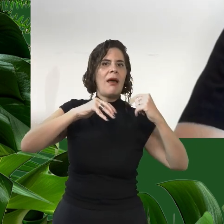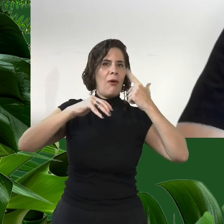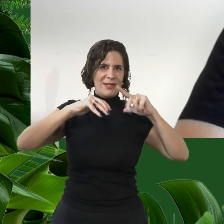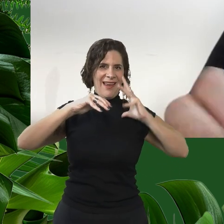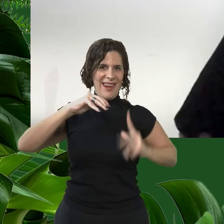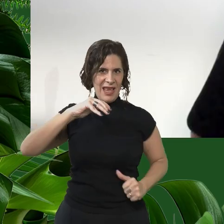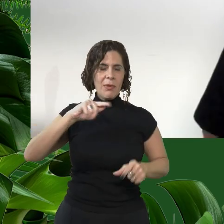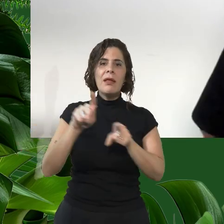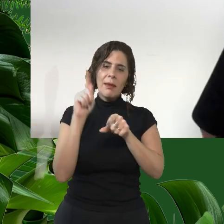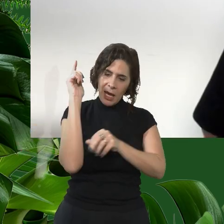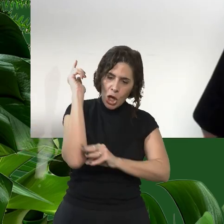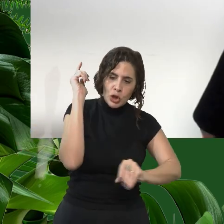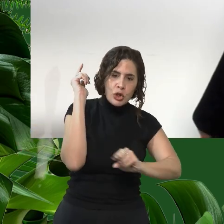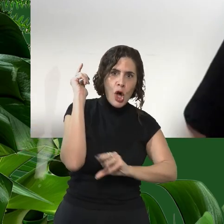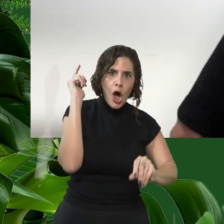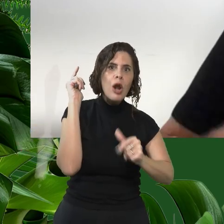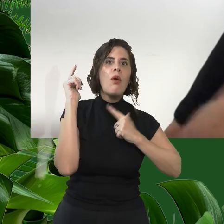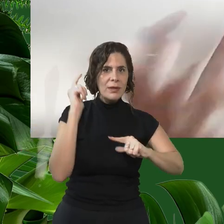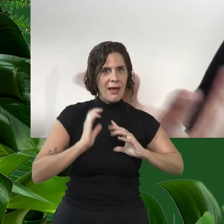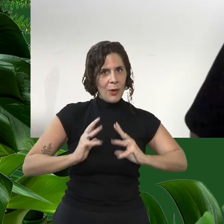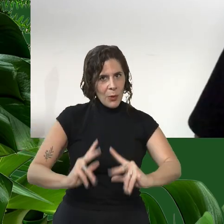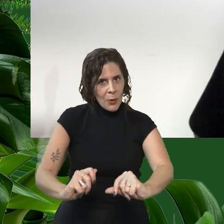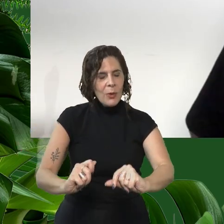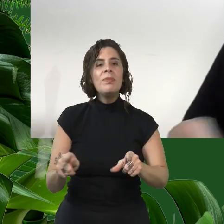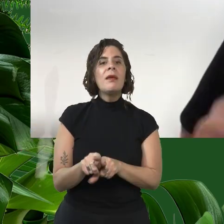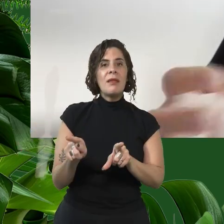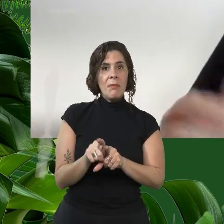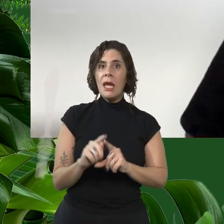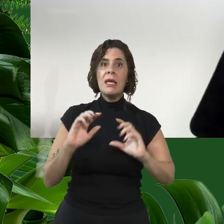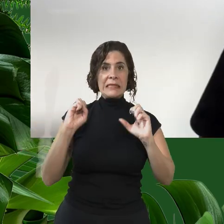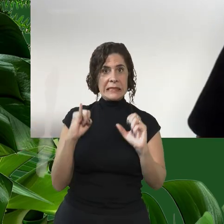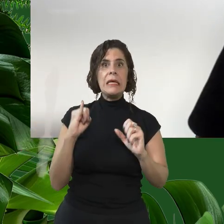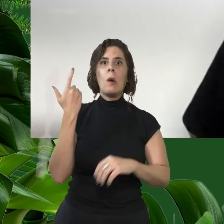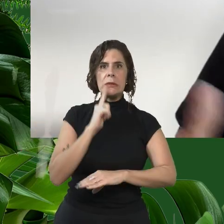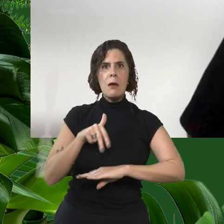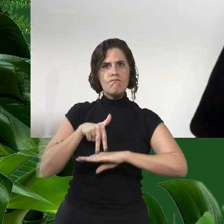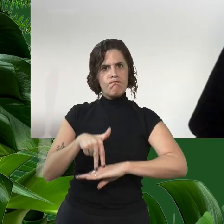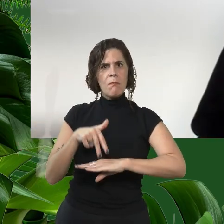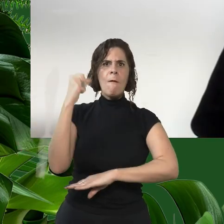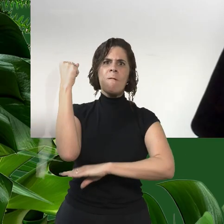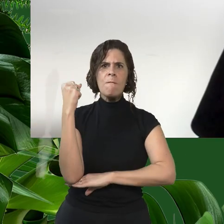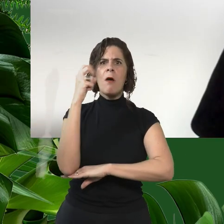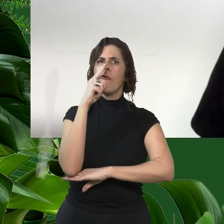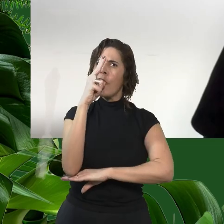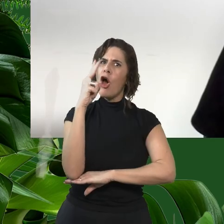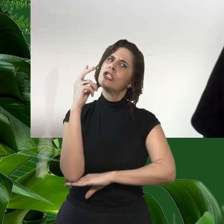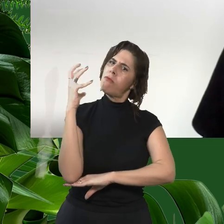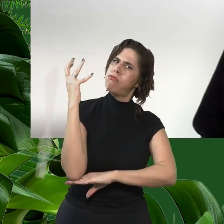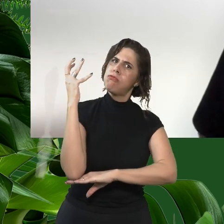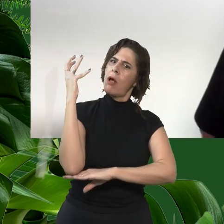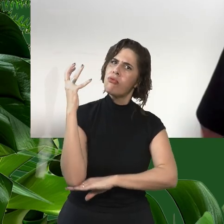a resiliência dos ecossistemas, né? Quanto melhor tiver esse funcionamento, menos impacto a gente vai